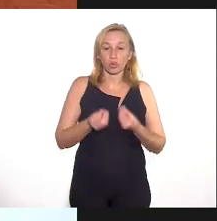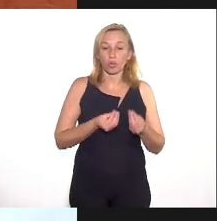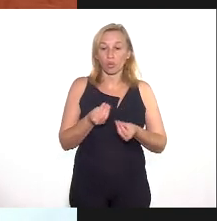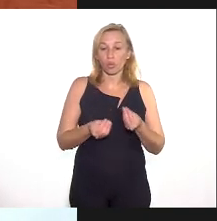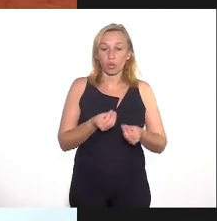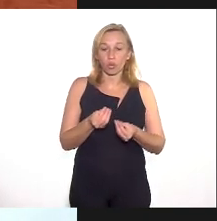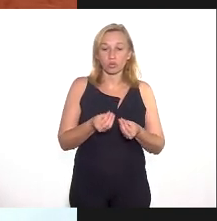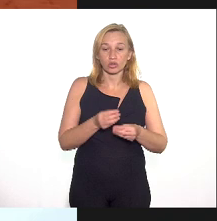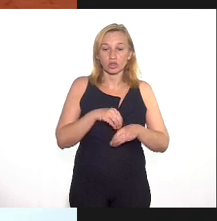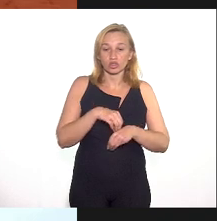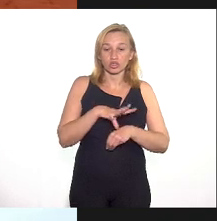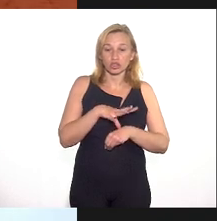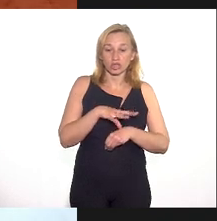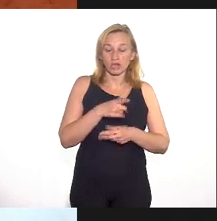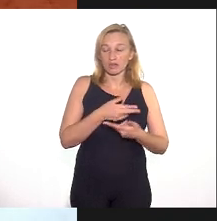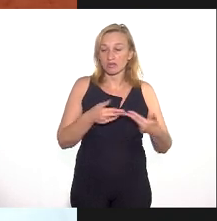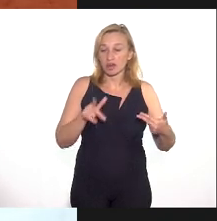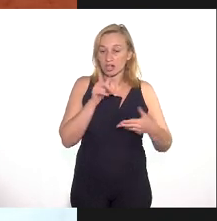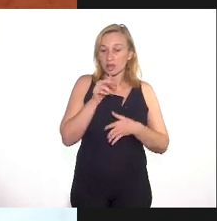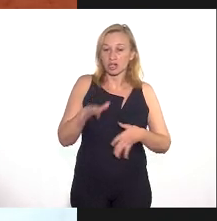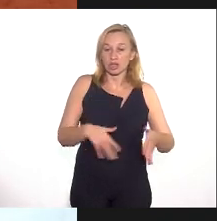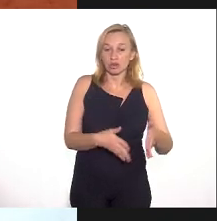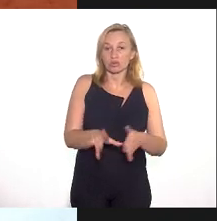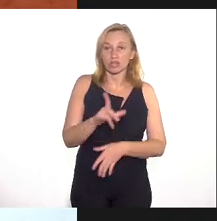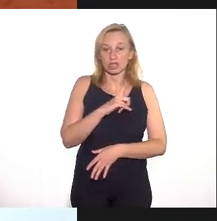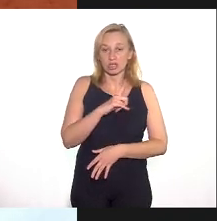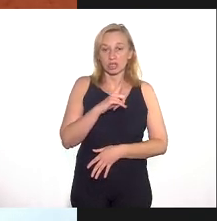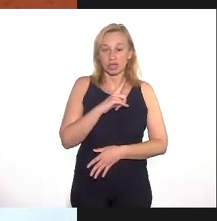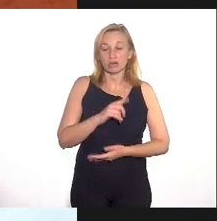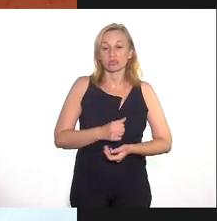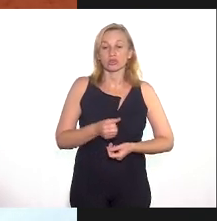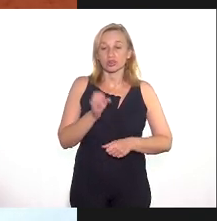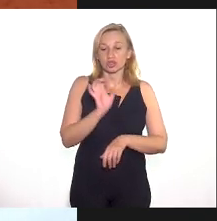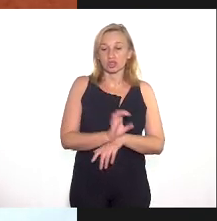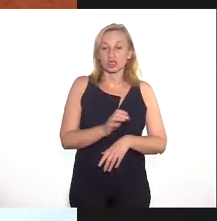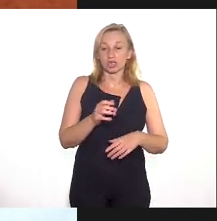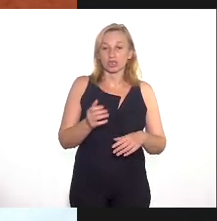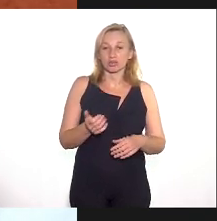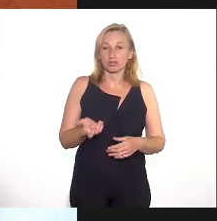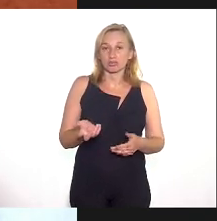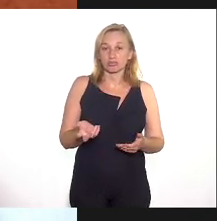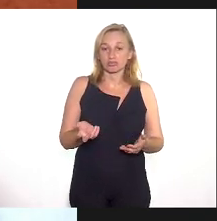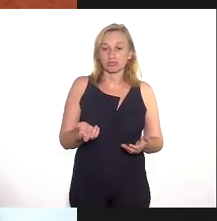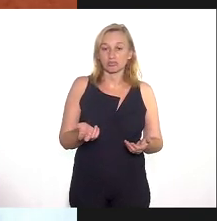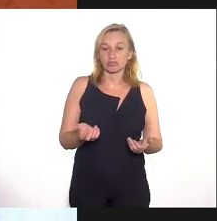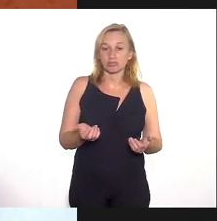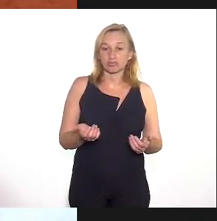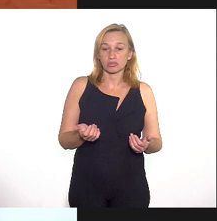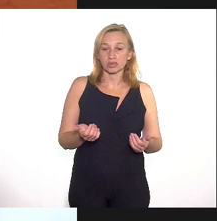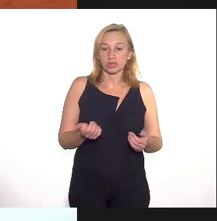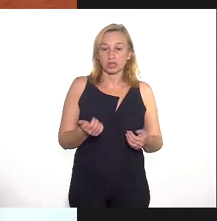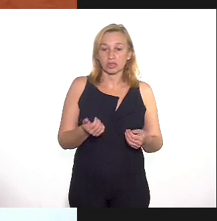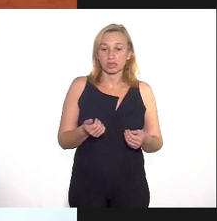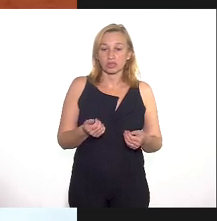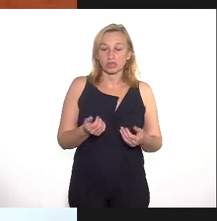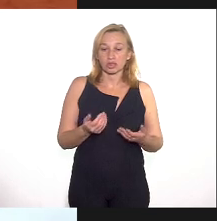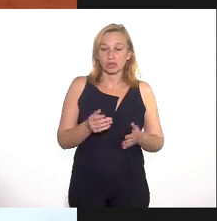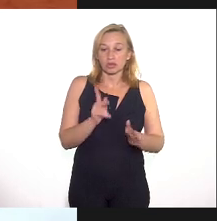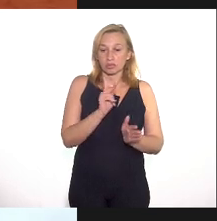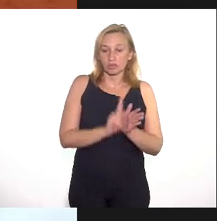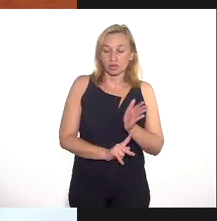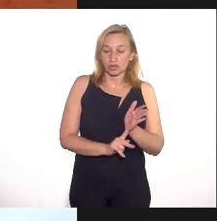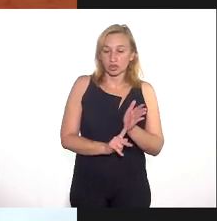poderíamos indicar que tantos rios que nós temos, que o Estado não vai ter condição de aplicar esse projeto para